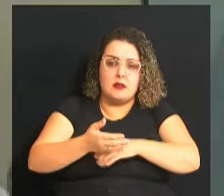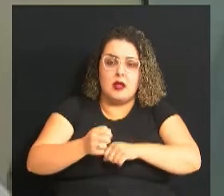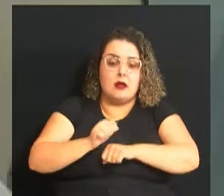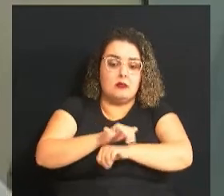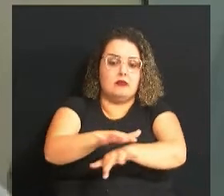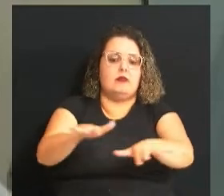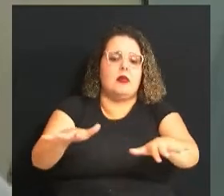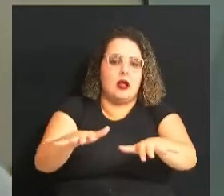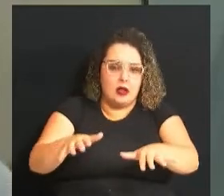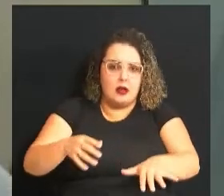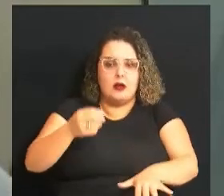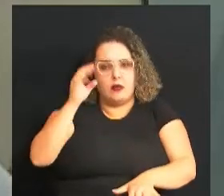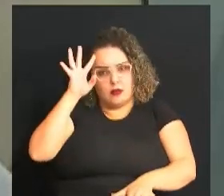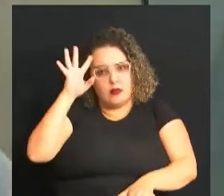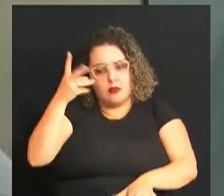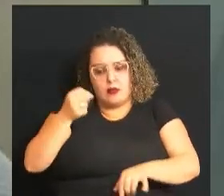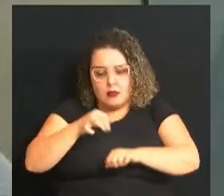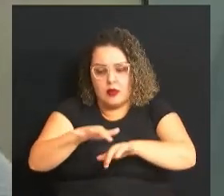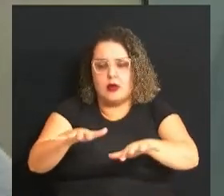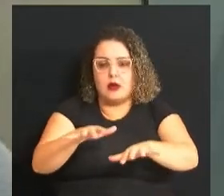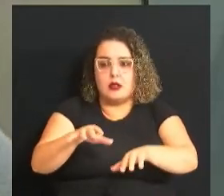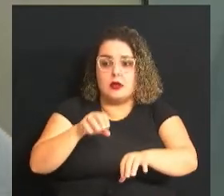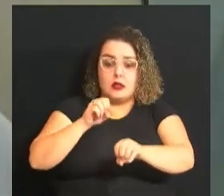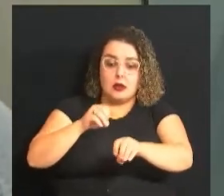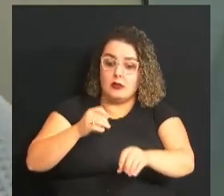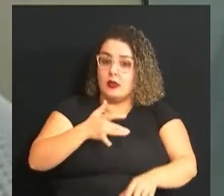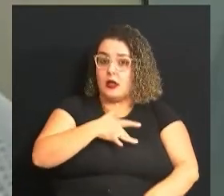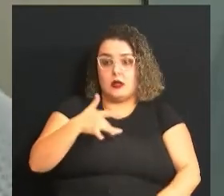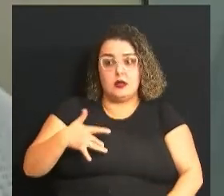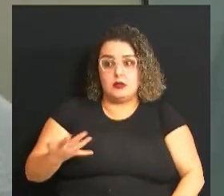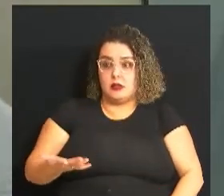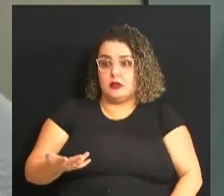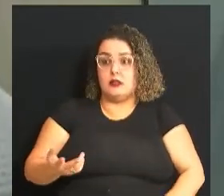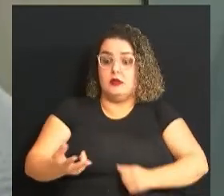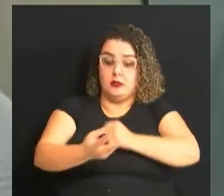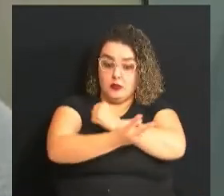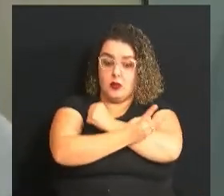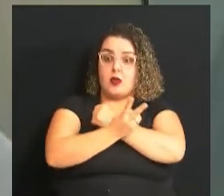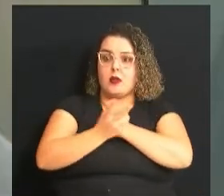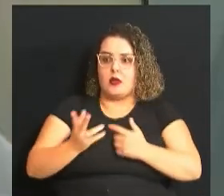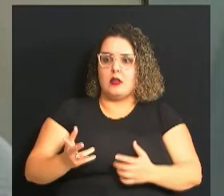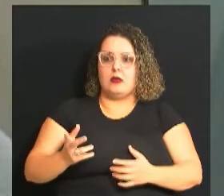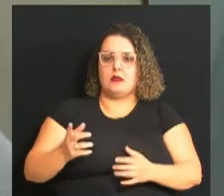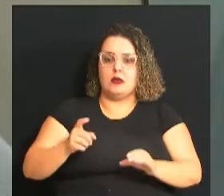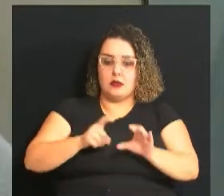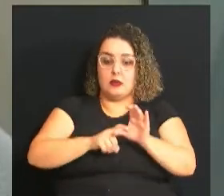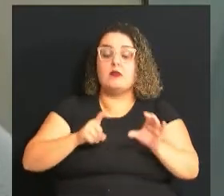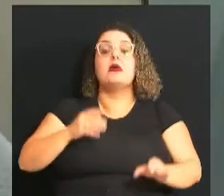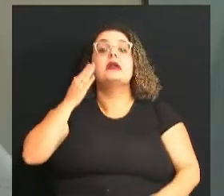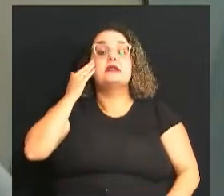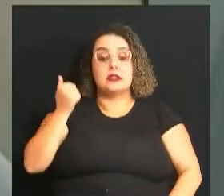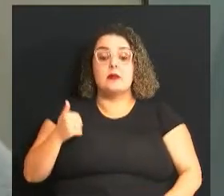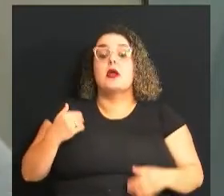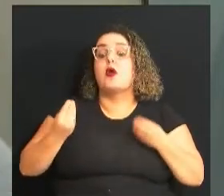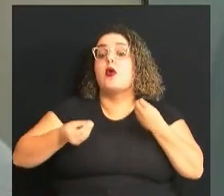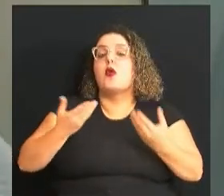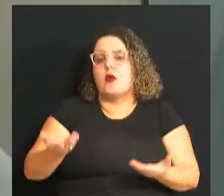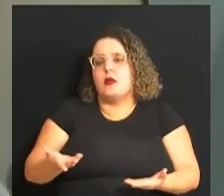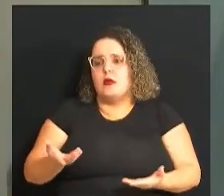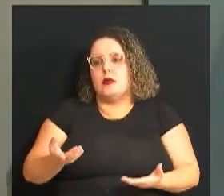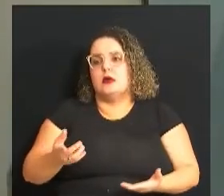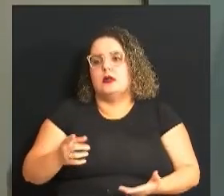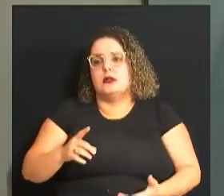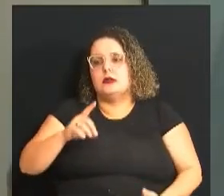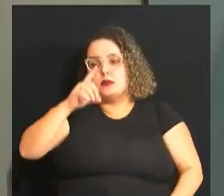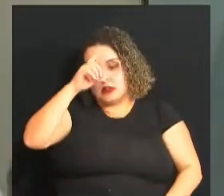educação em saúde, porque o paciente ele vai se proteger, ele vai ter autonomia de decidir se vai ou não vai